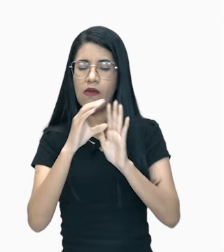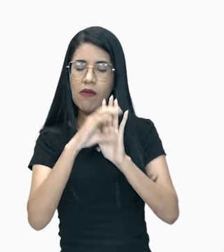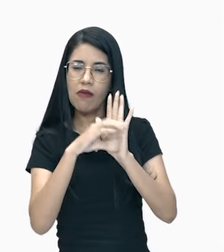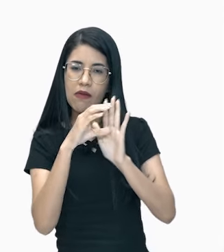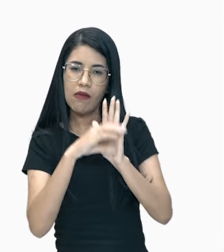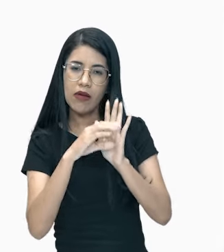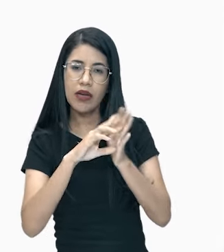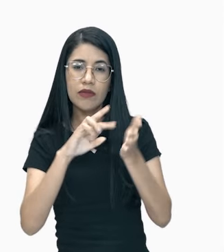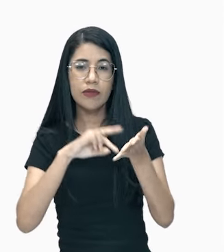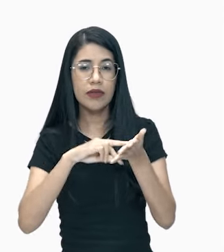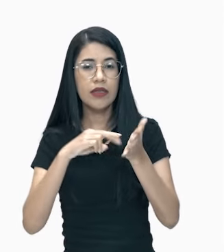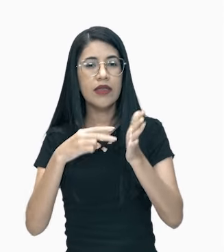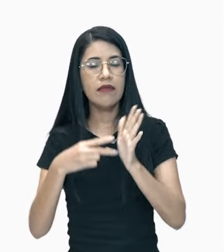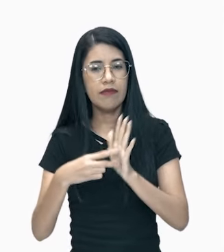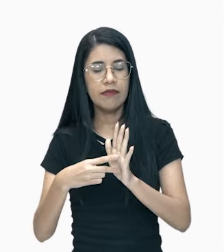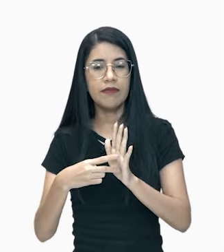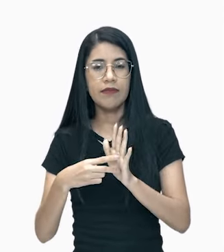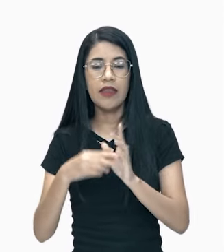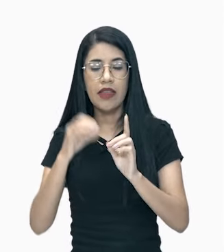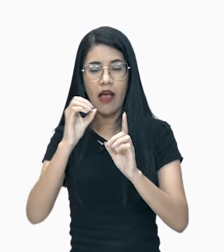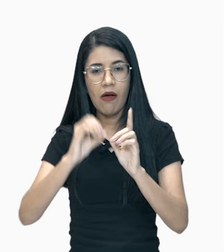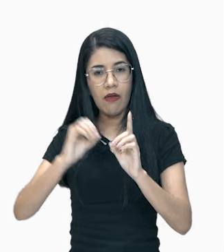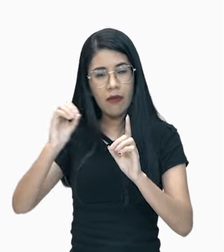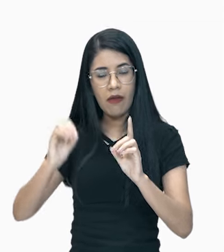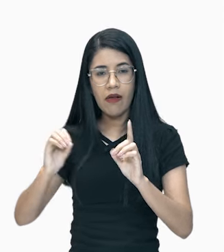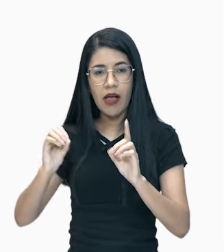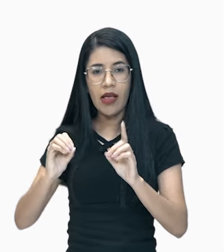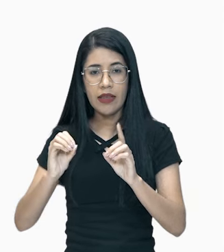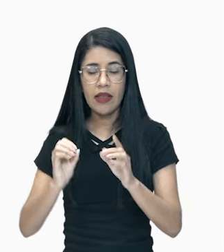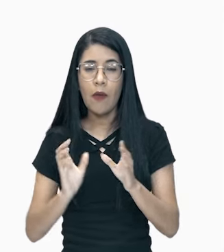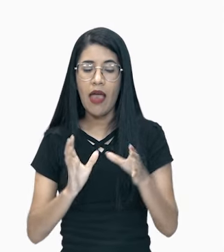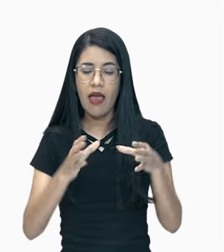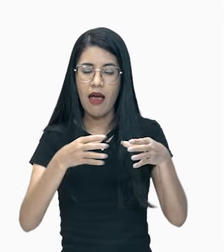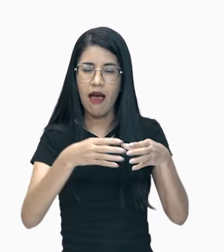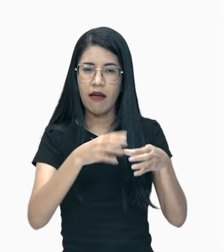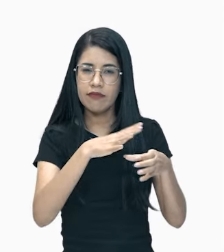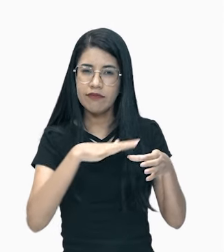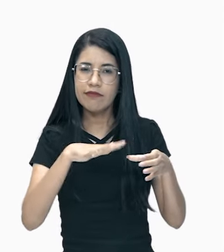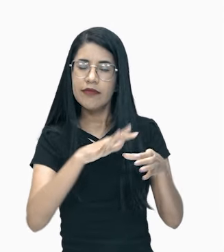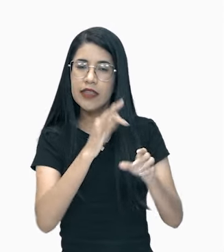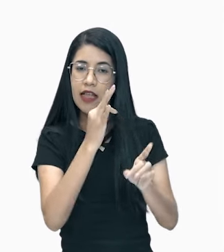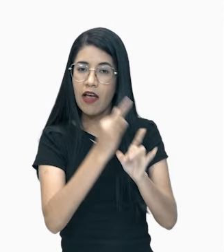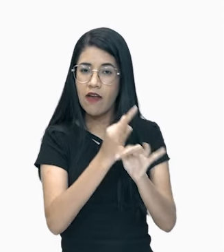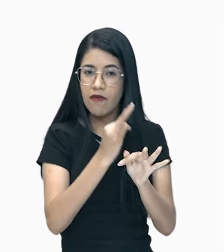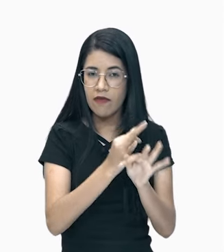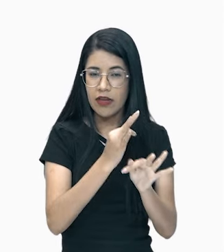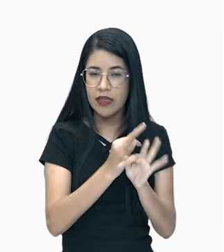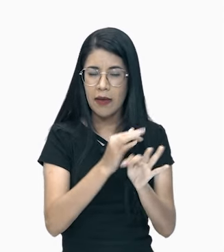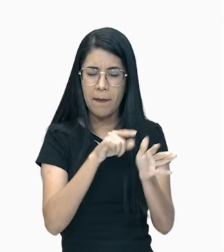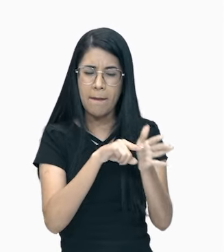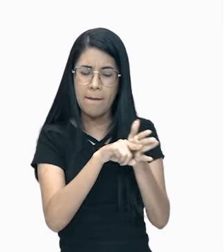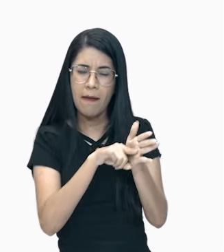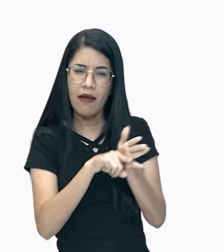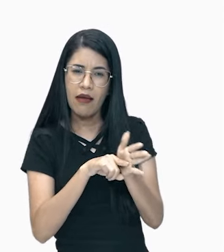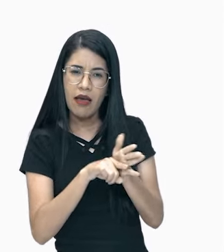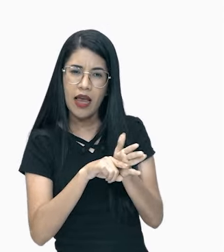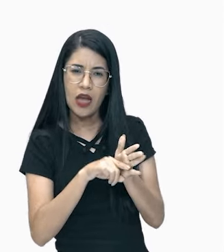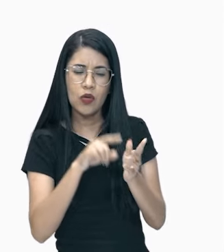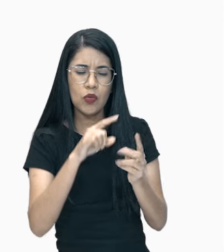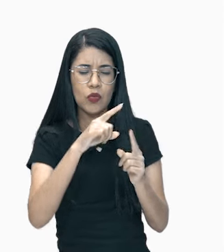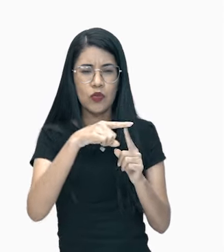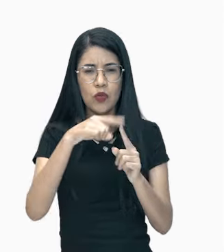é ondulatória. A ondulatória é a parte da física que estuda todos os tipos